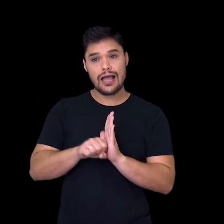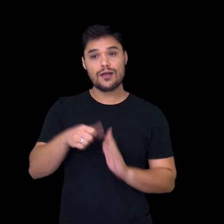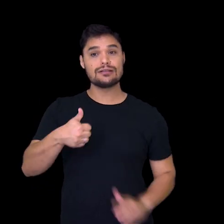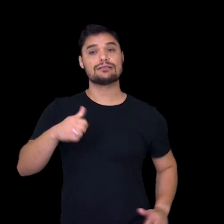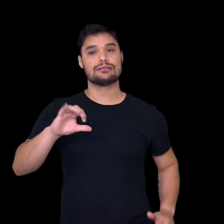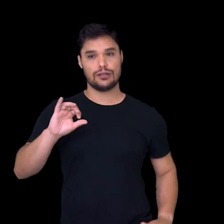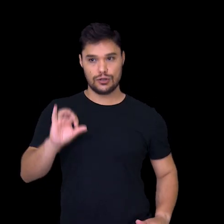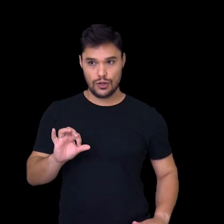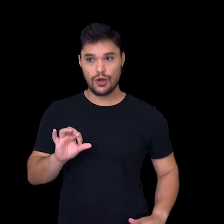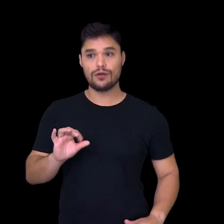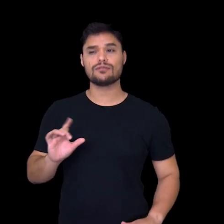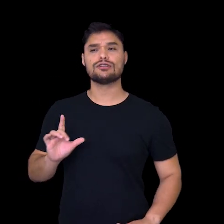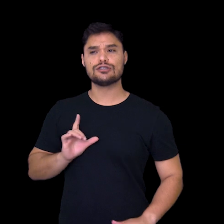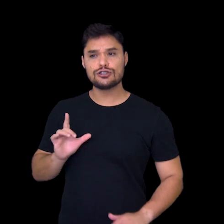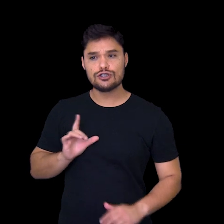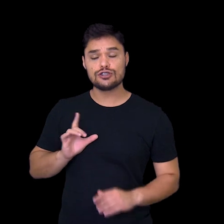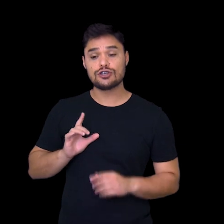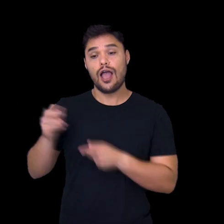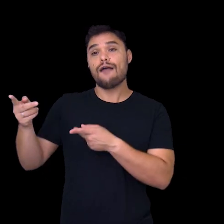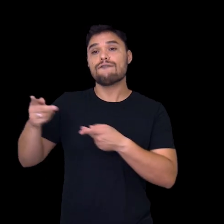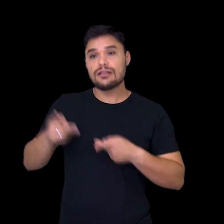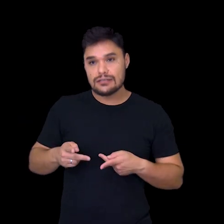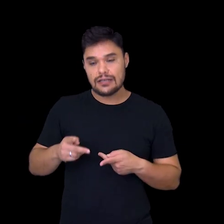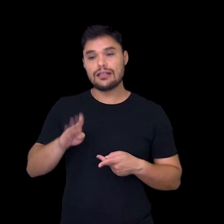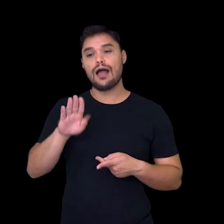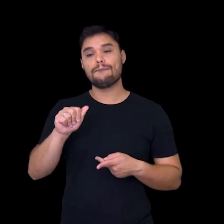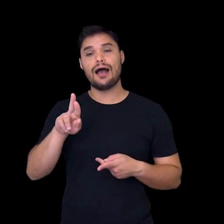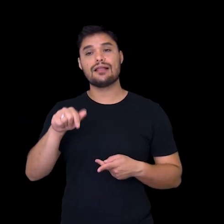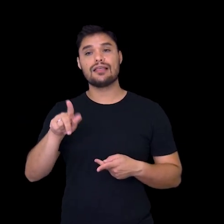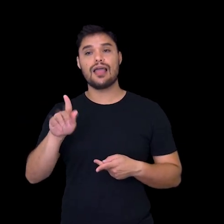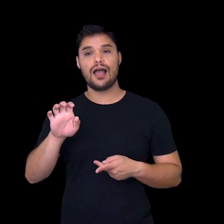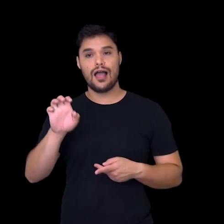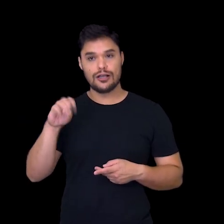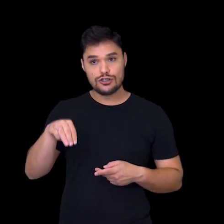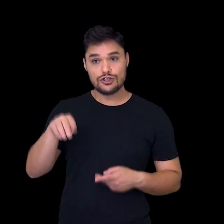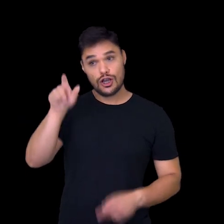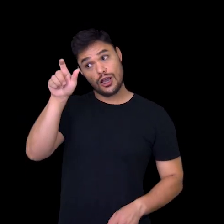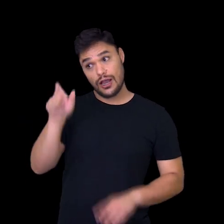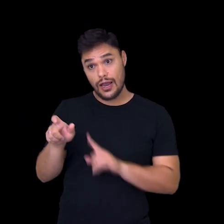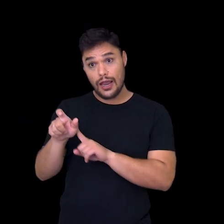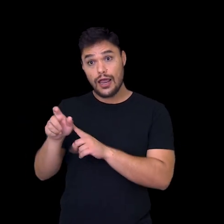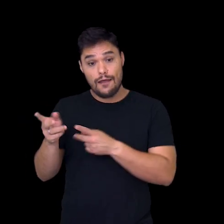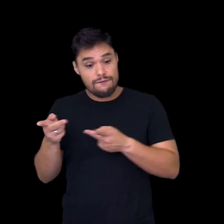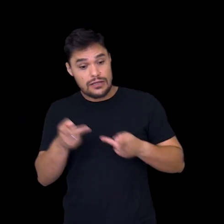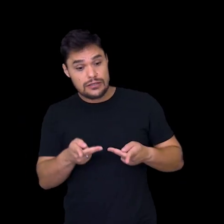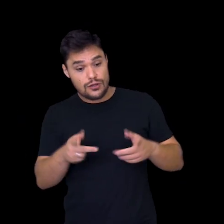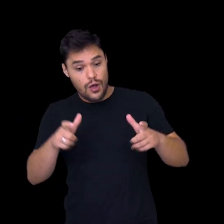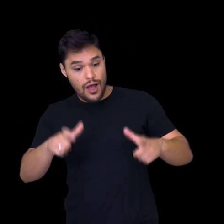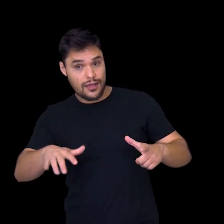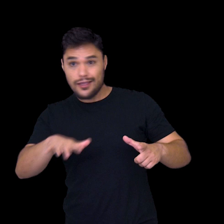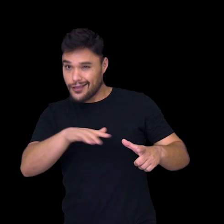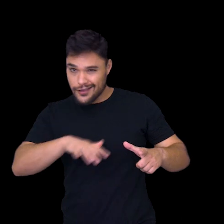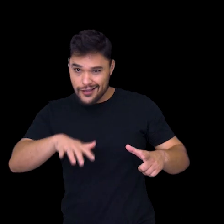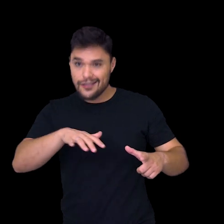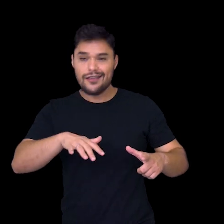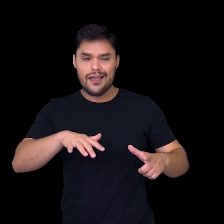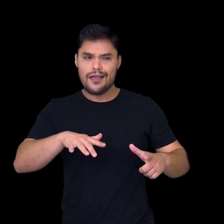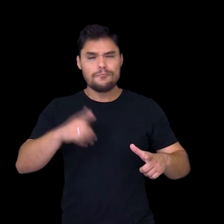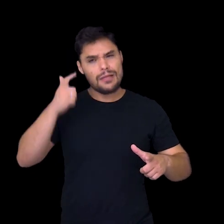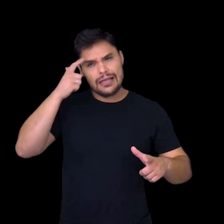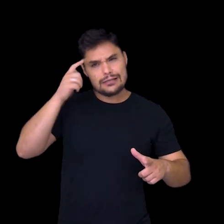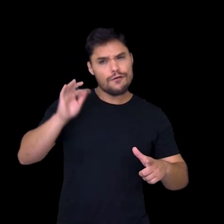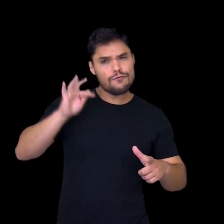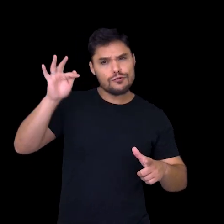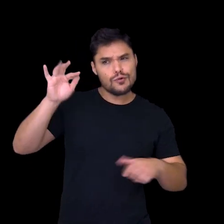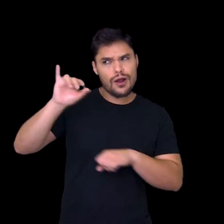século XIX, nós temos a visita de Varnhagen pensando em